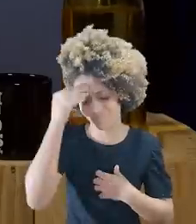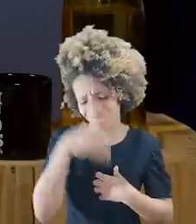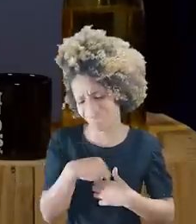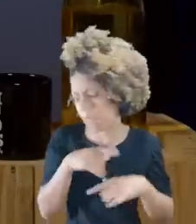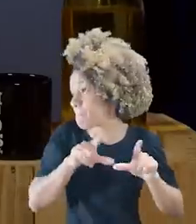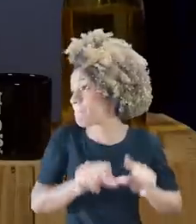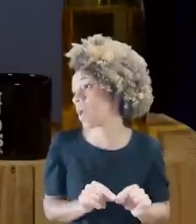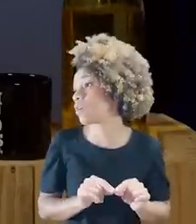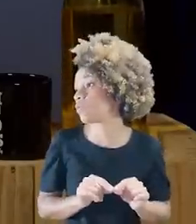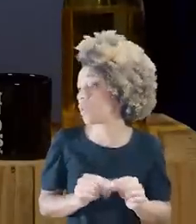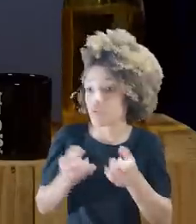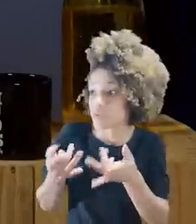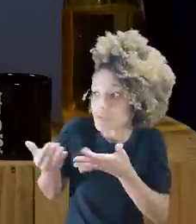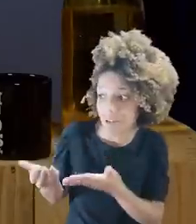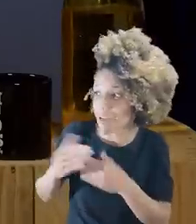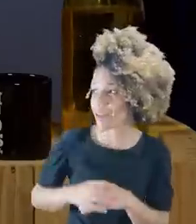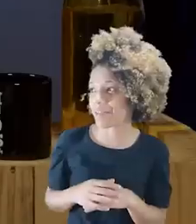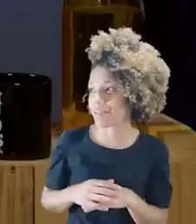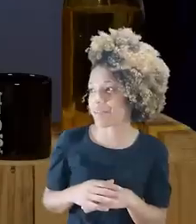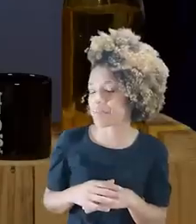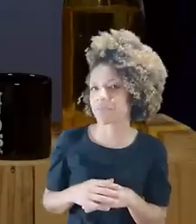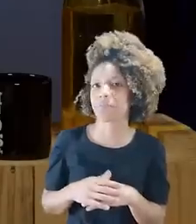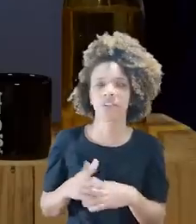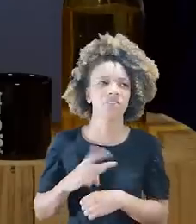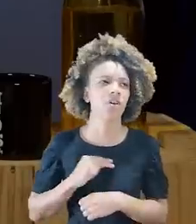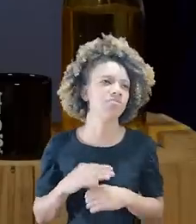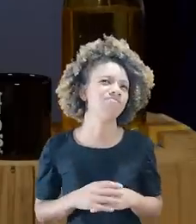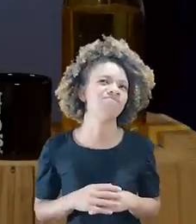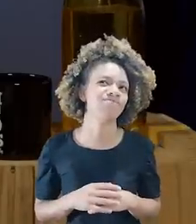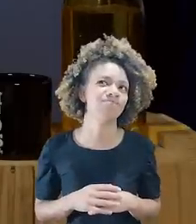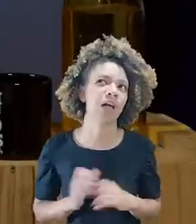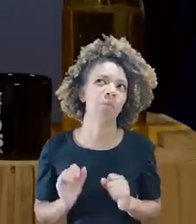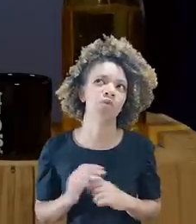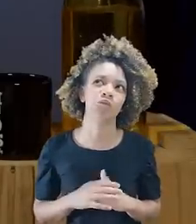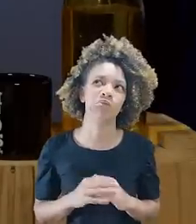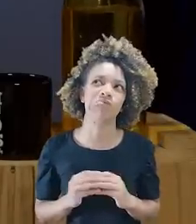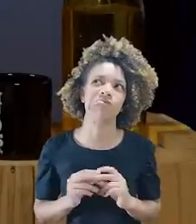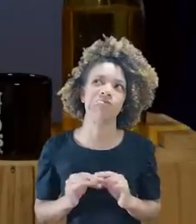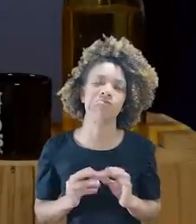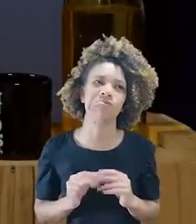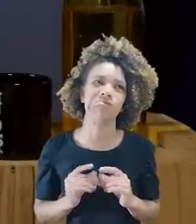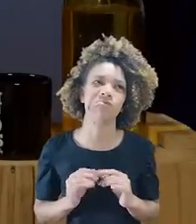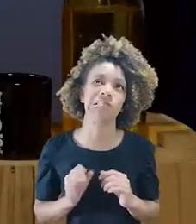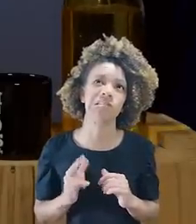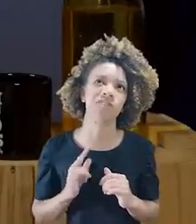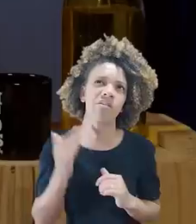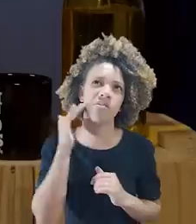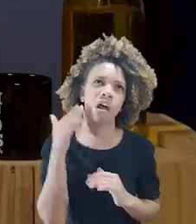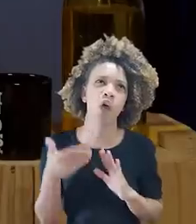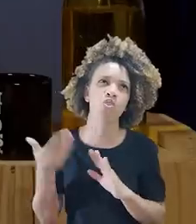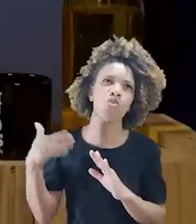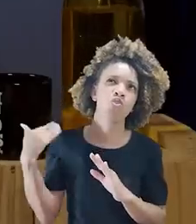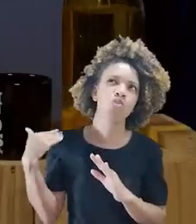pouco é isso que eu tô te falando eh eu falo Nossa podia ter se tivesse entendido tudo isso